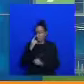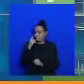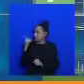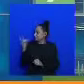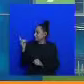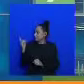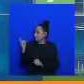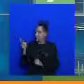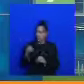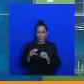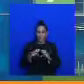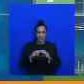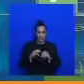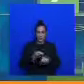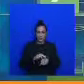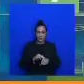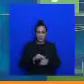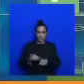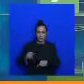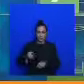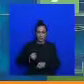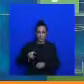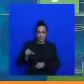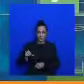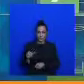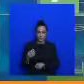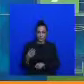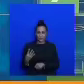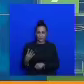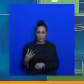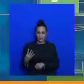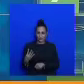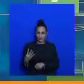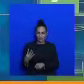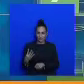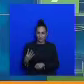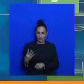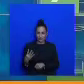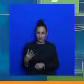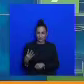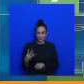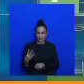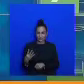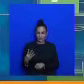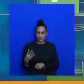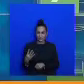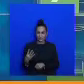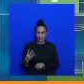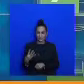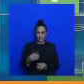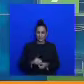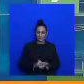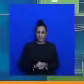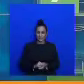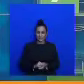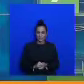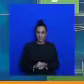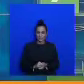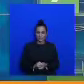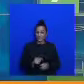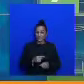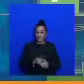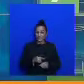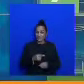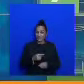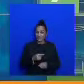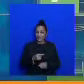Bola marrom, 94. Marrom, 94. E